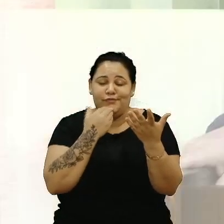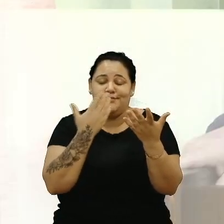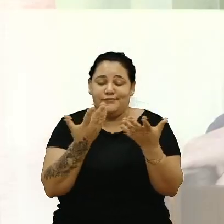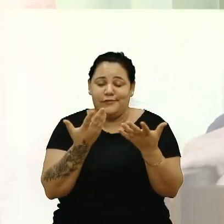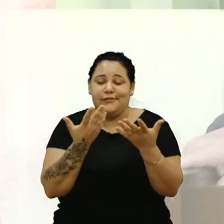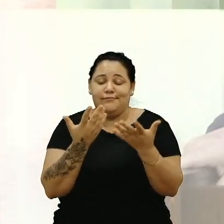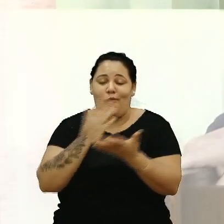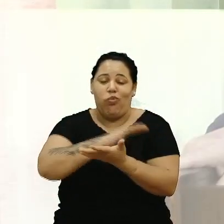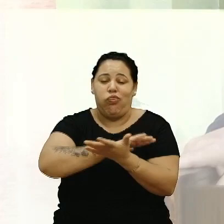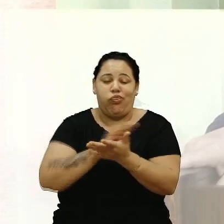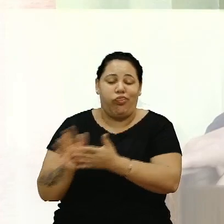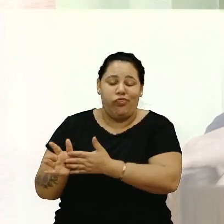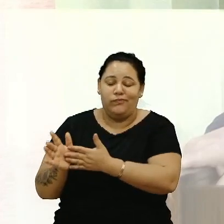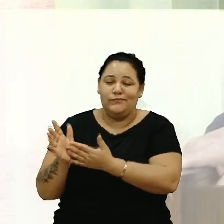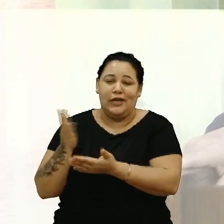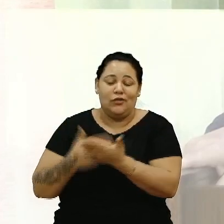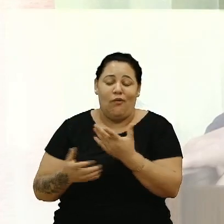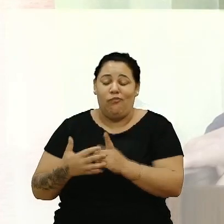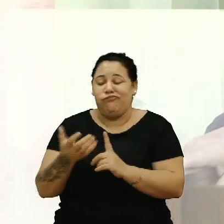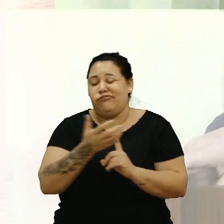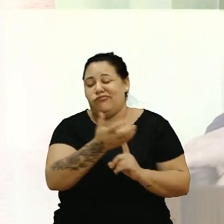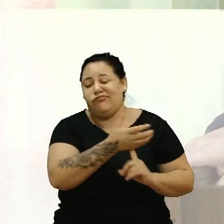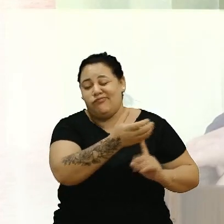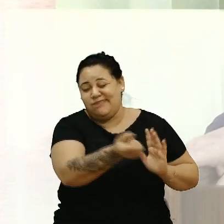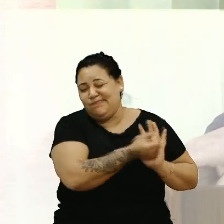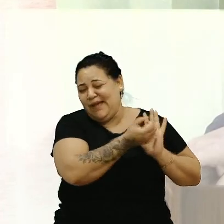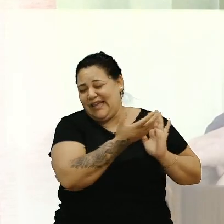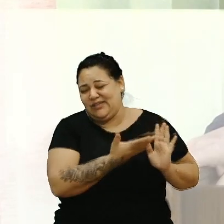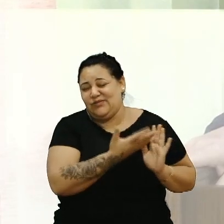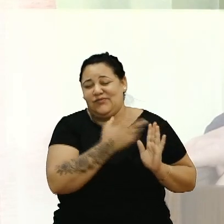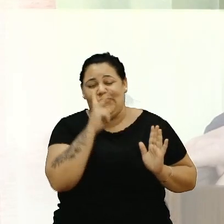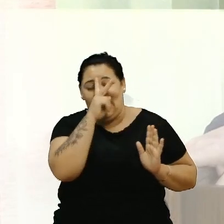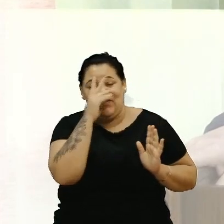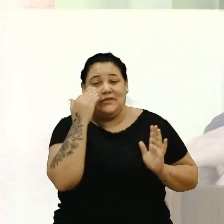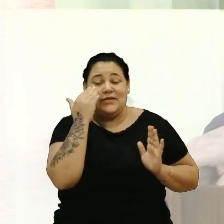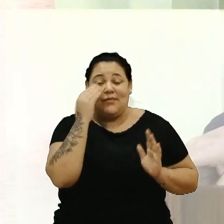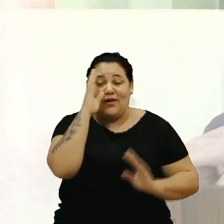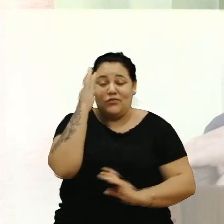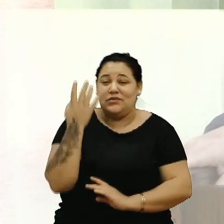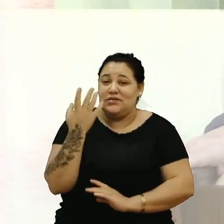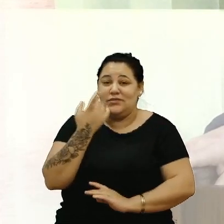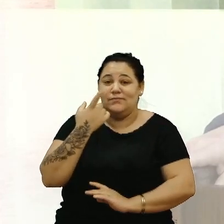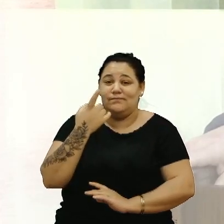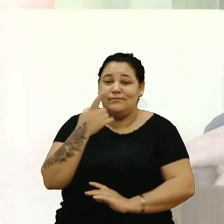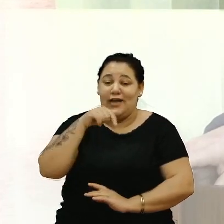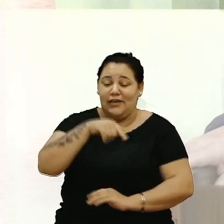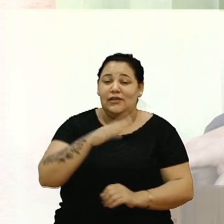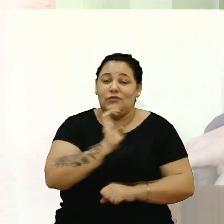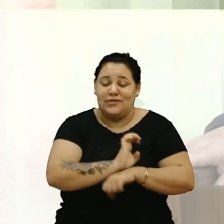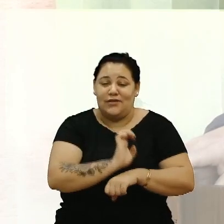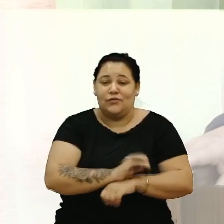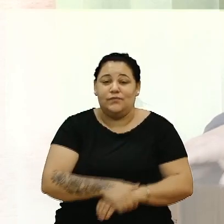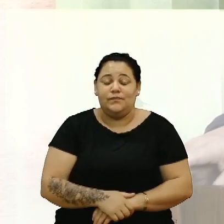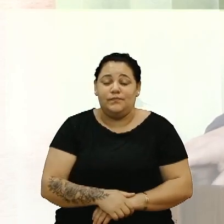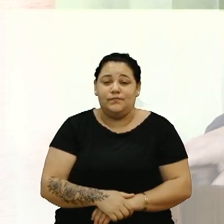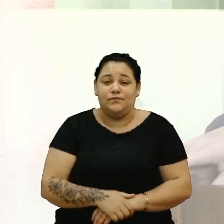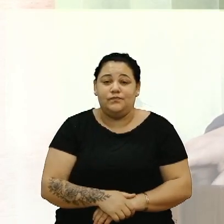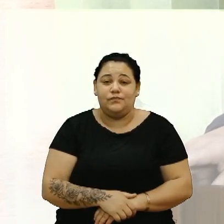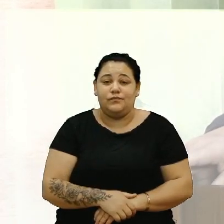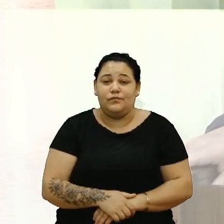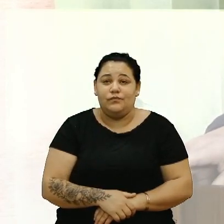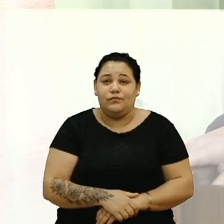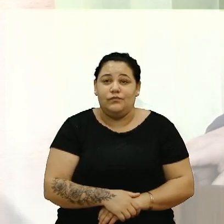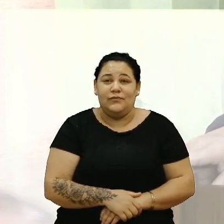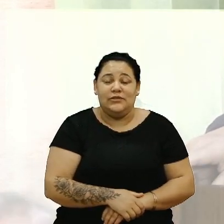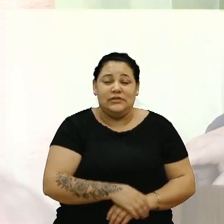todos impactados com essa situação que aconteceu, não só na nossa cidade, mas no nosso estado. E é com o